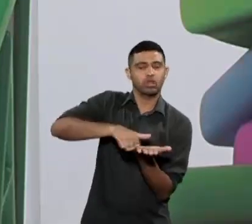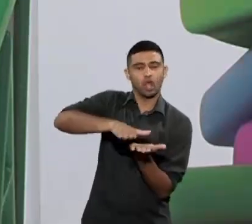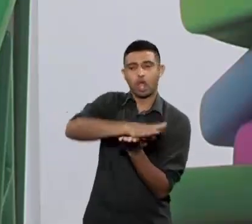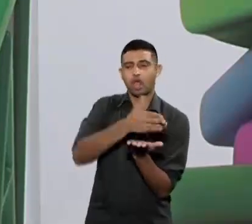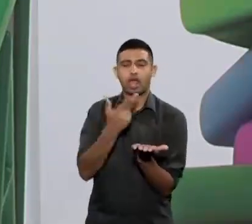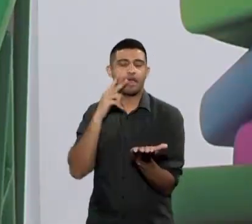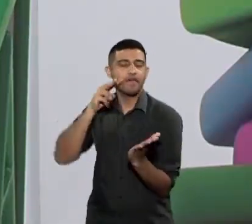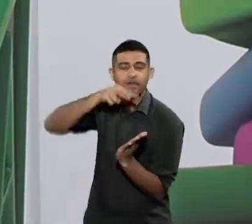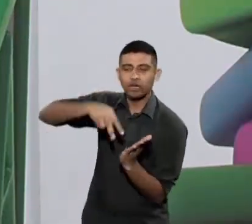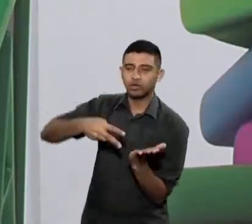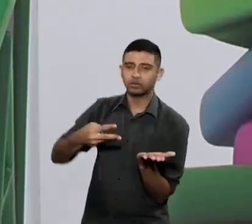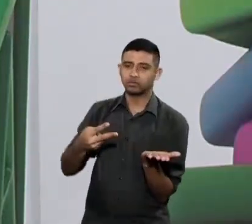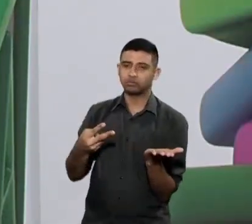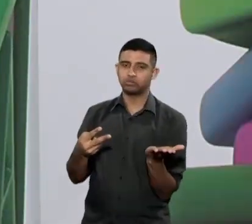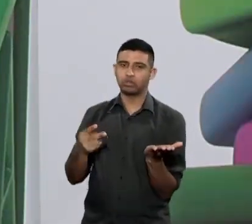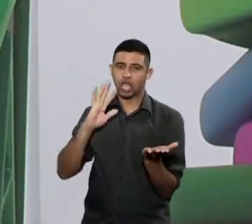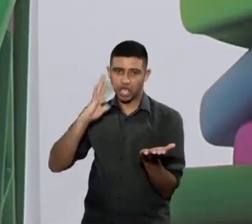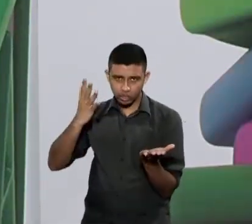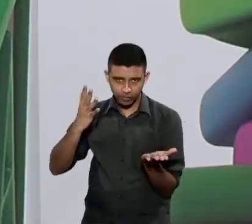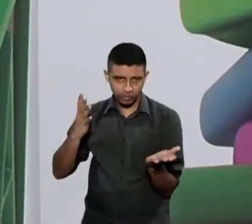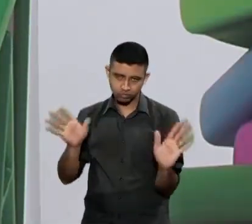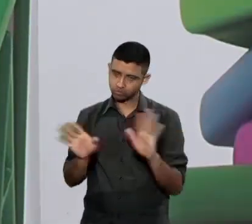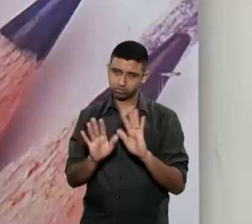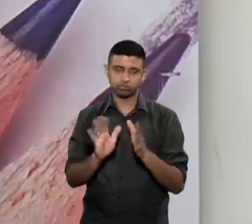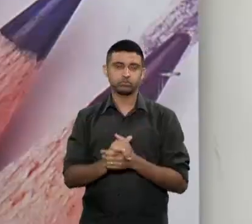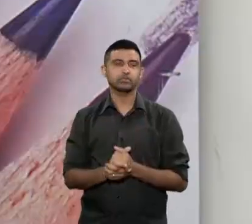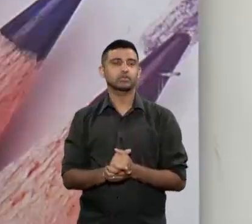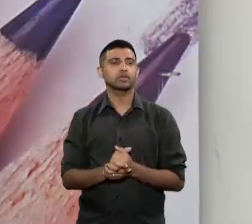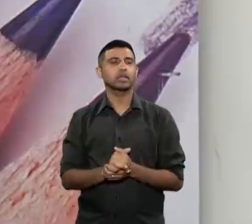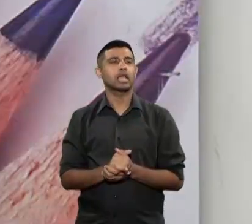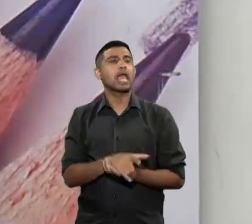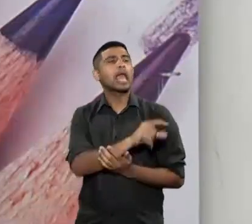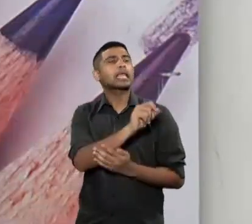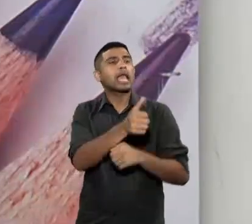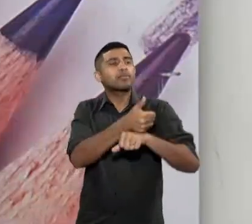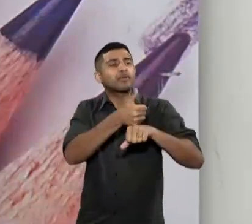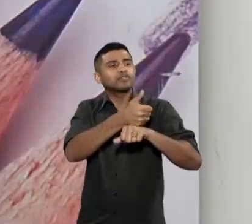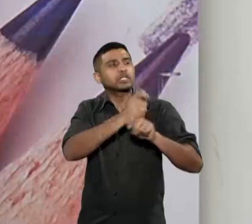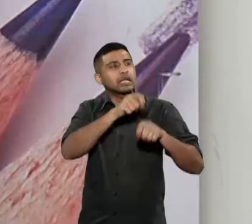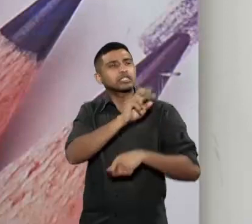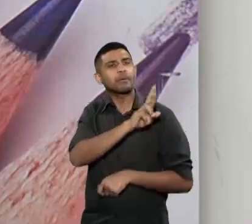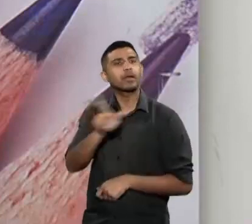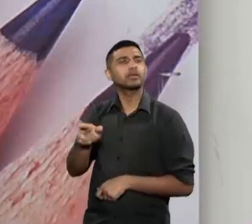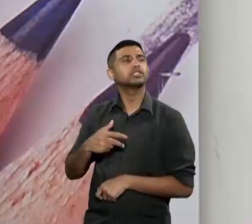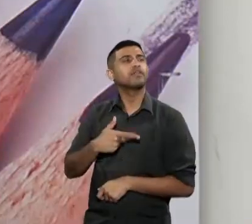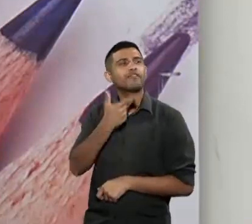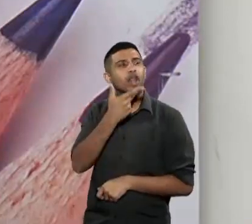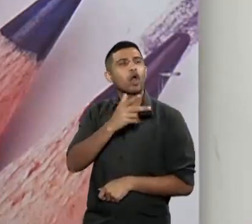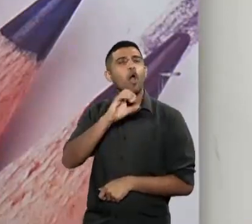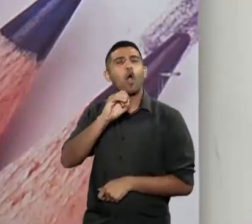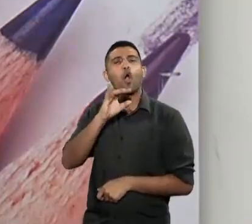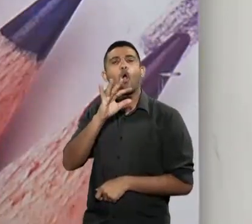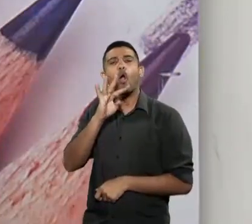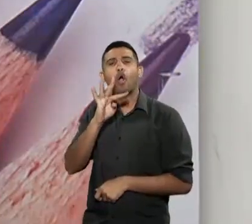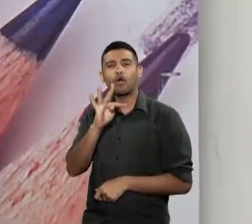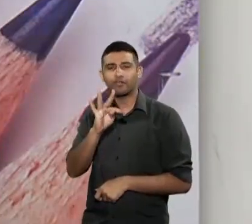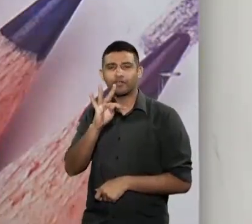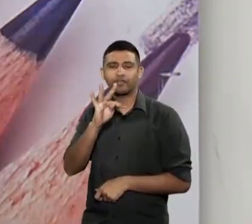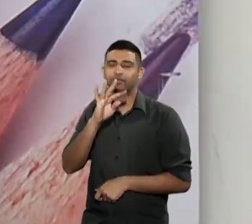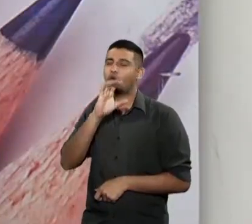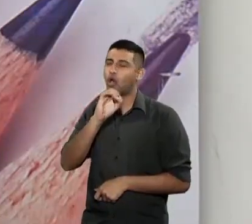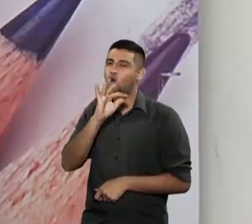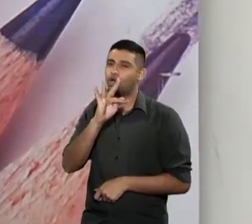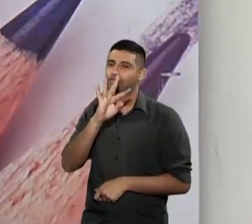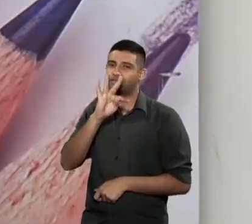e dizer, porque é colorido, eu vou comprar lá e vai resolver. Quais são os profissionais que podem dar esse diagnóstico? Você falou em oftalmo, mas oftalmo não foi quem deu